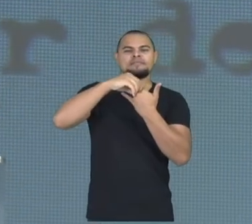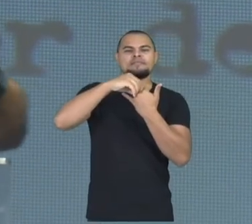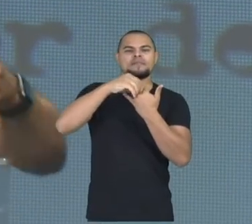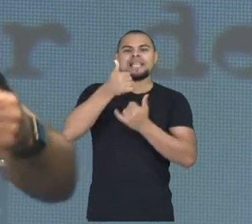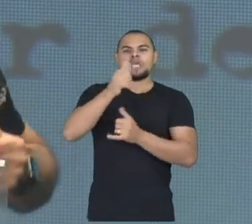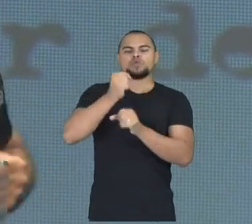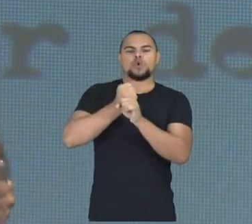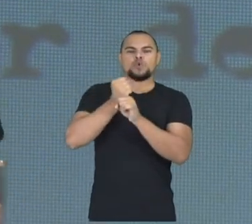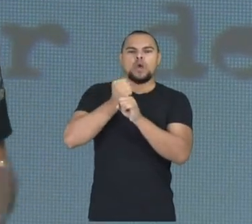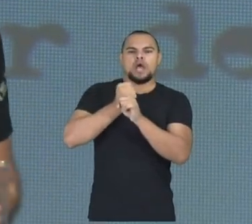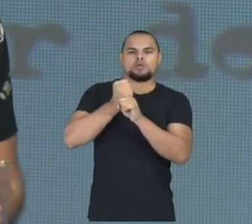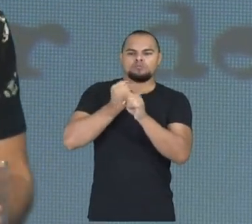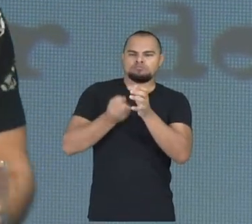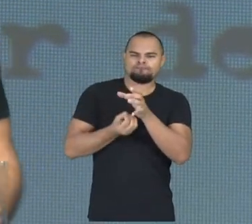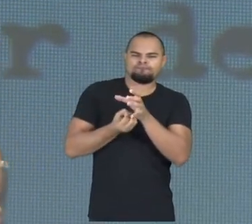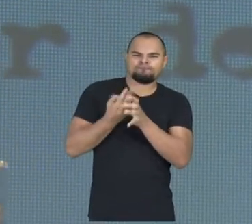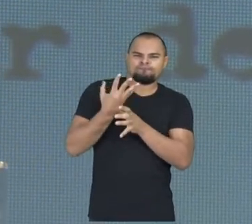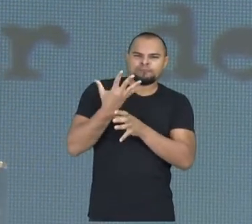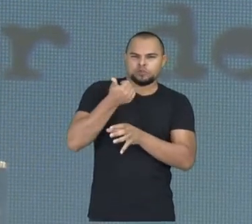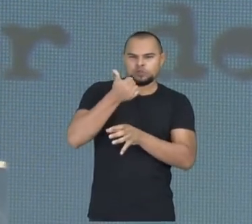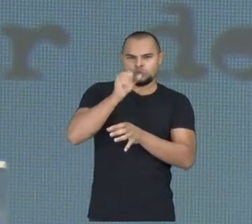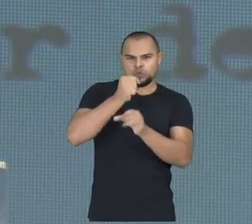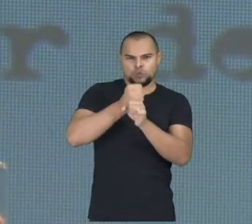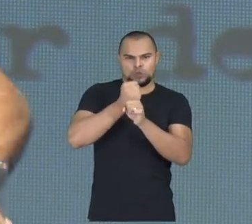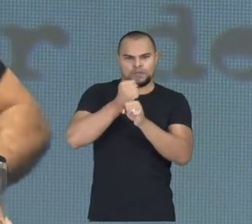18 anos de vida.